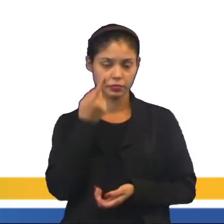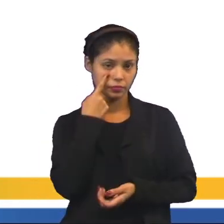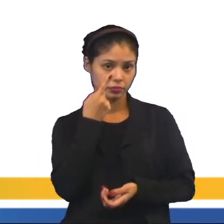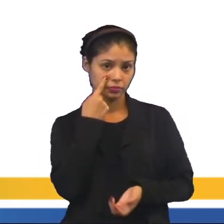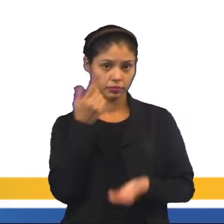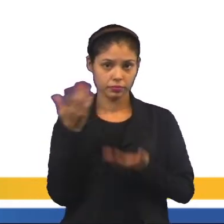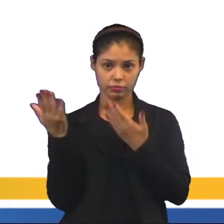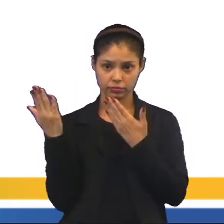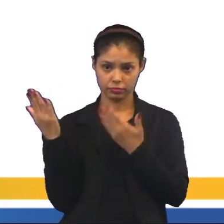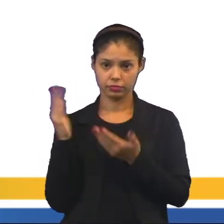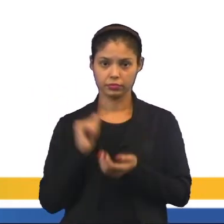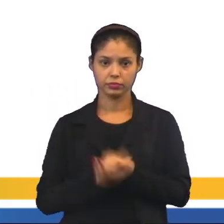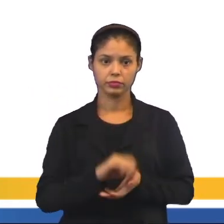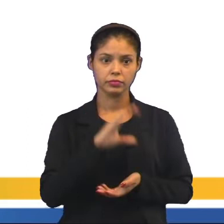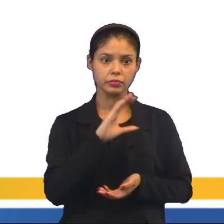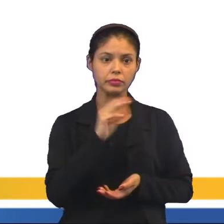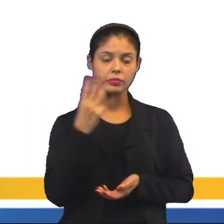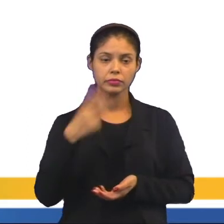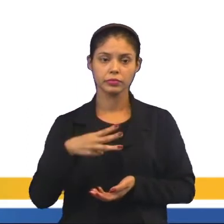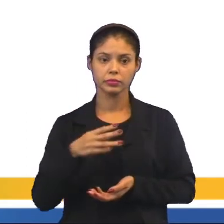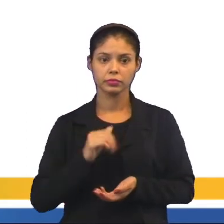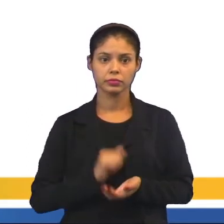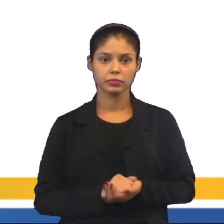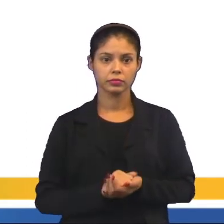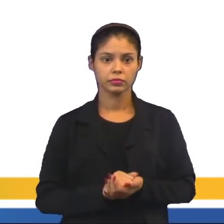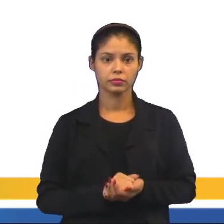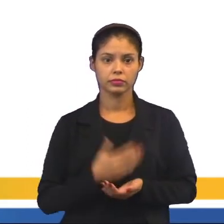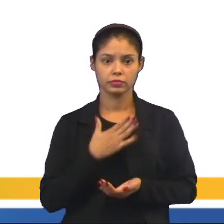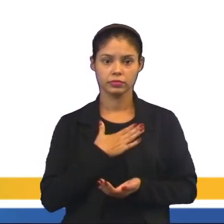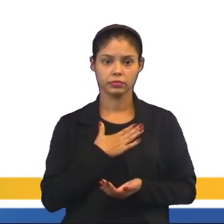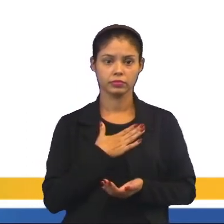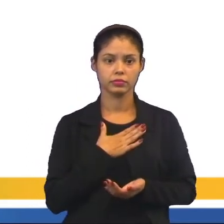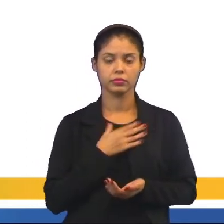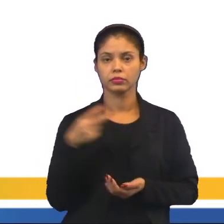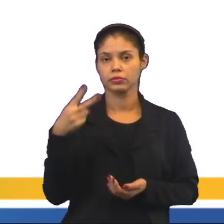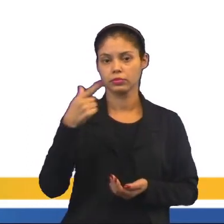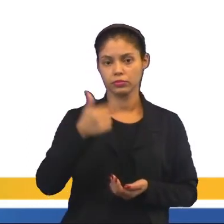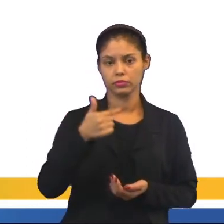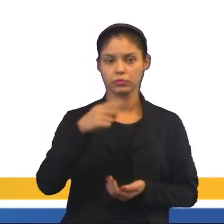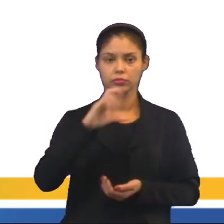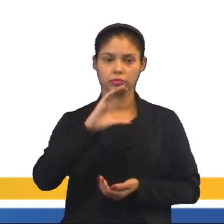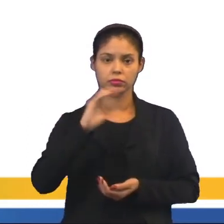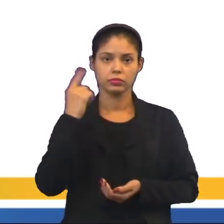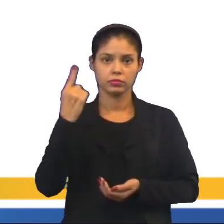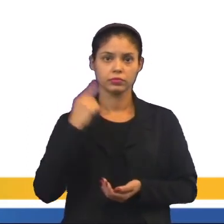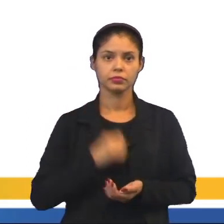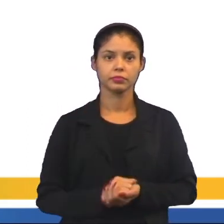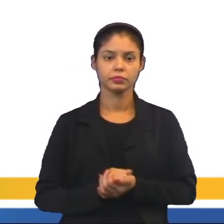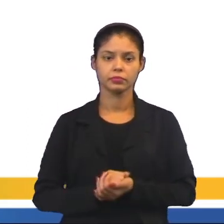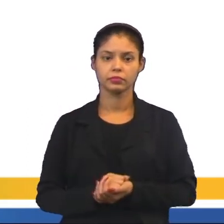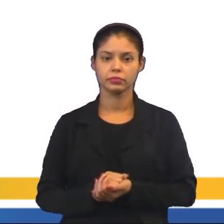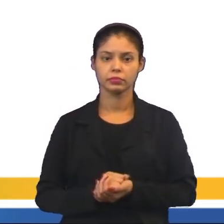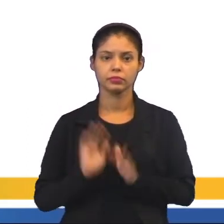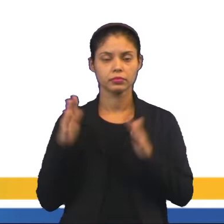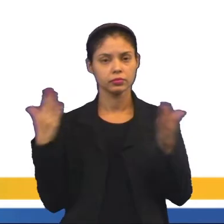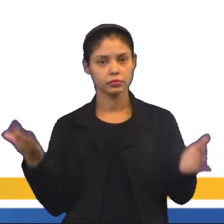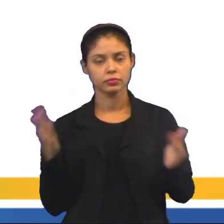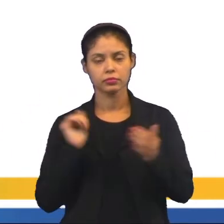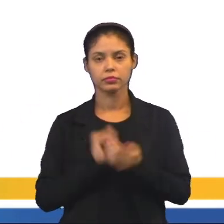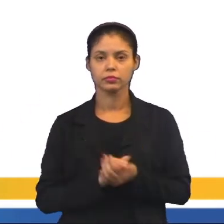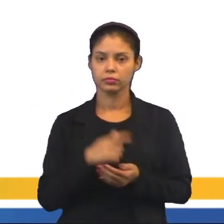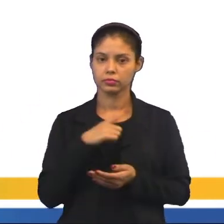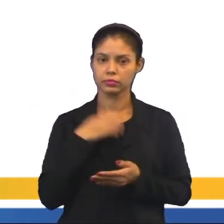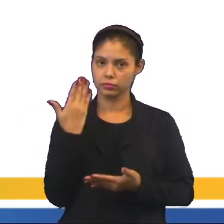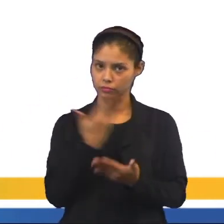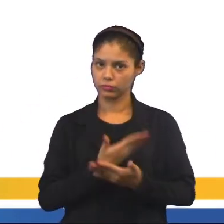aí, o meu C3 é igual ao meu 2 vezes C1, tá? Então, tem